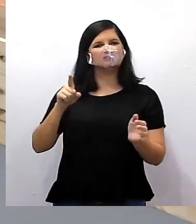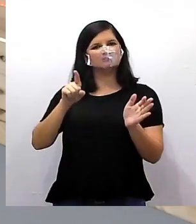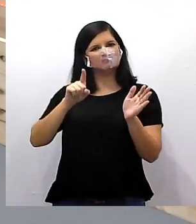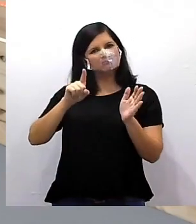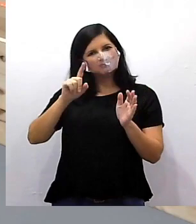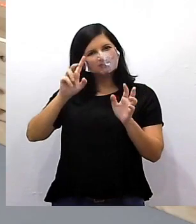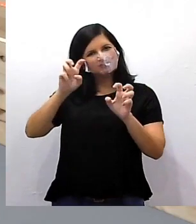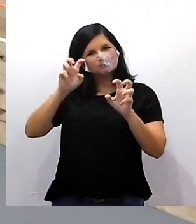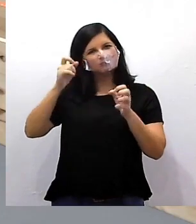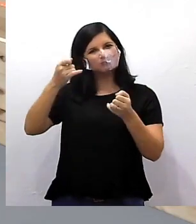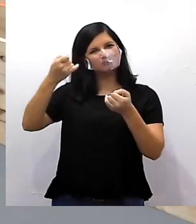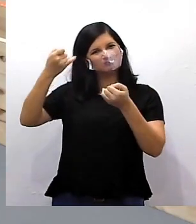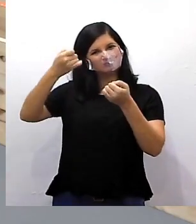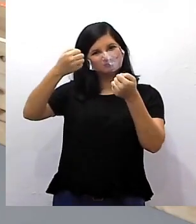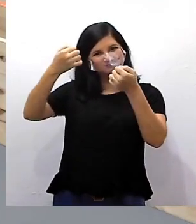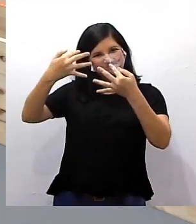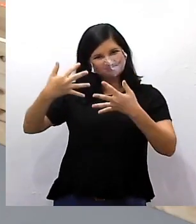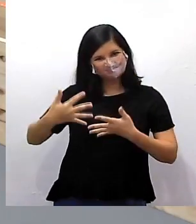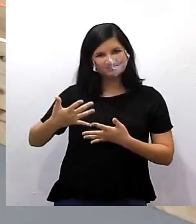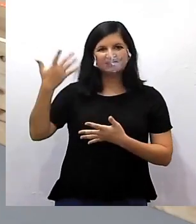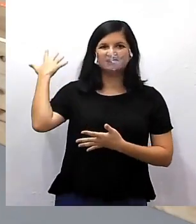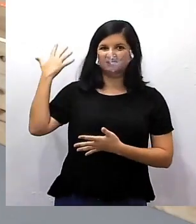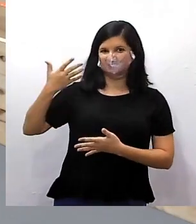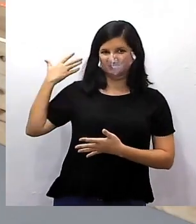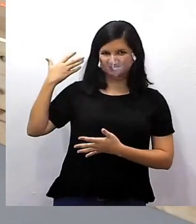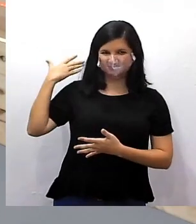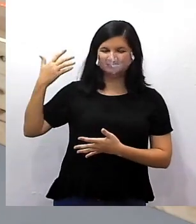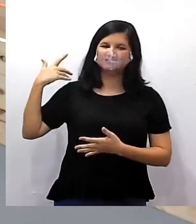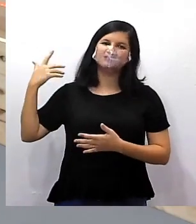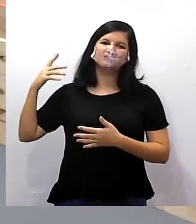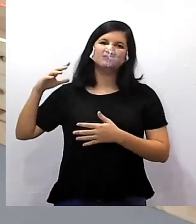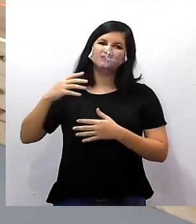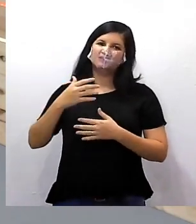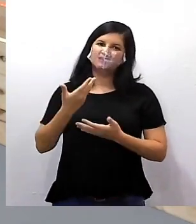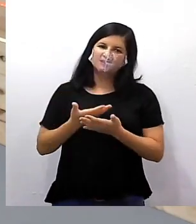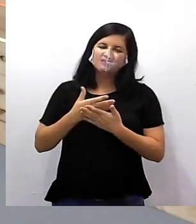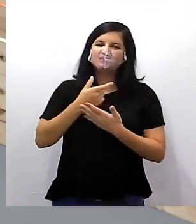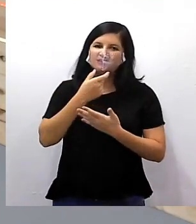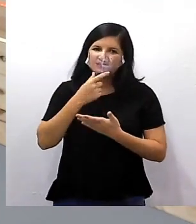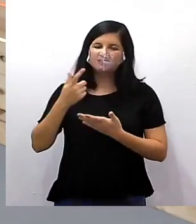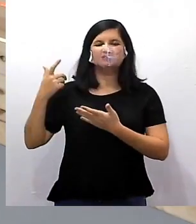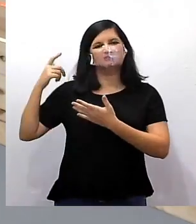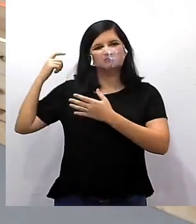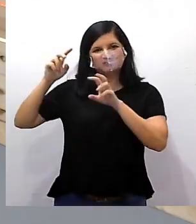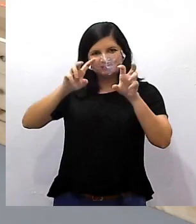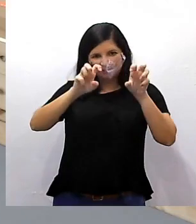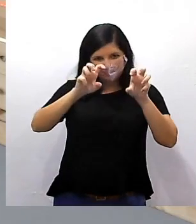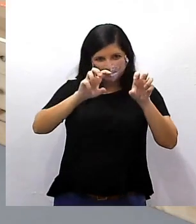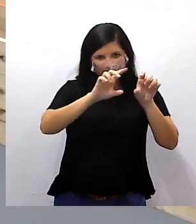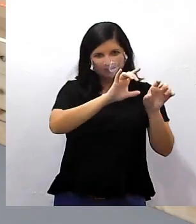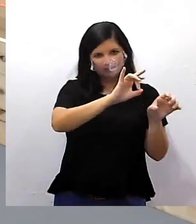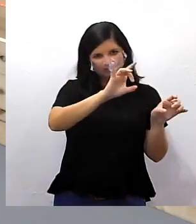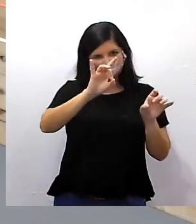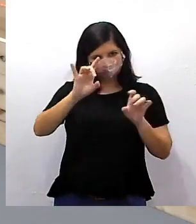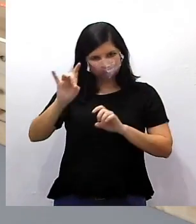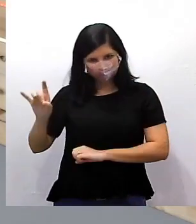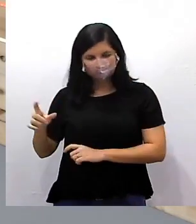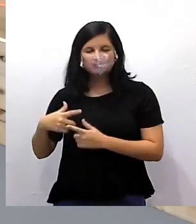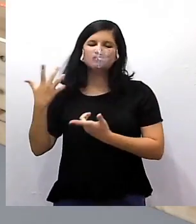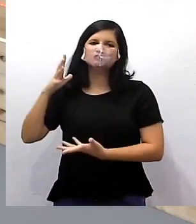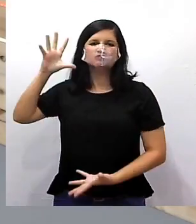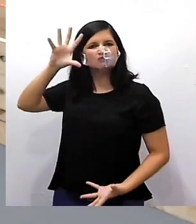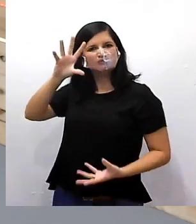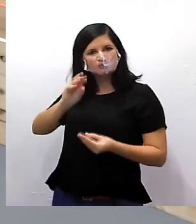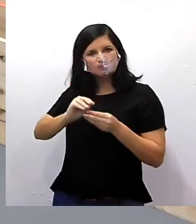assuntos que a gente já trabalhou anteriormente no EDUCA-PE. Então, todas essas aulas de língua inglesa, cada aula a gente trabalhou um tema específico. E hoje a gente vai juntar